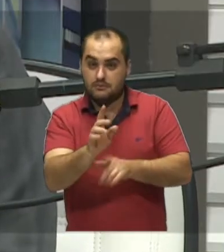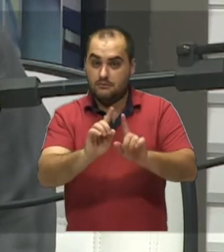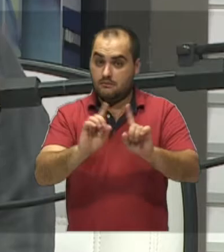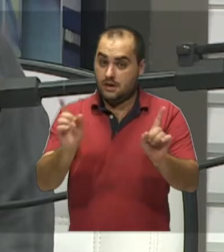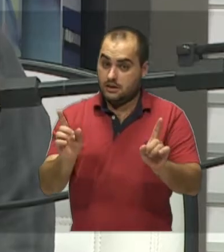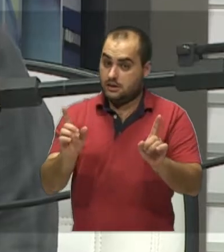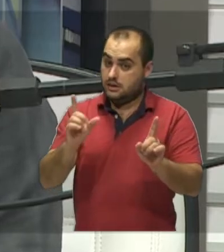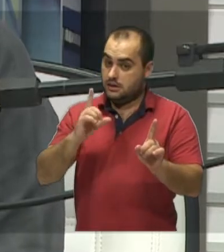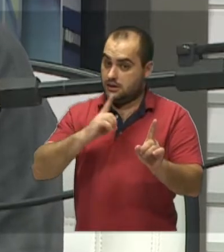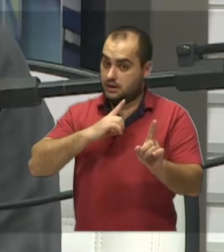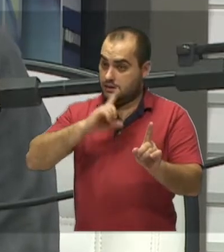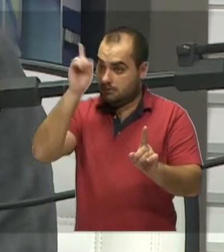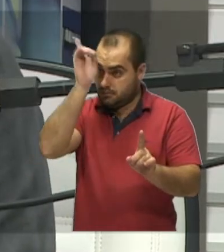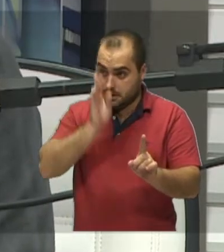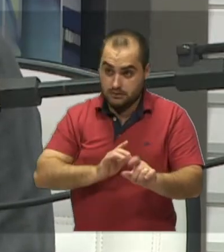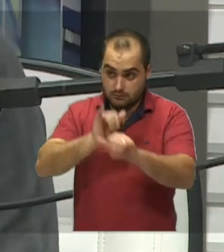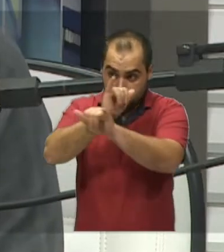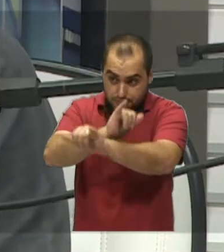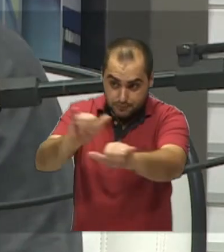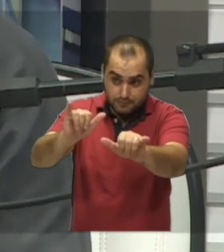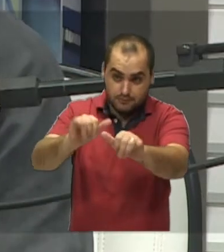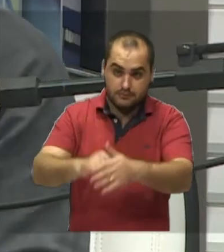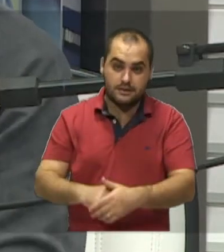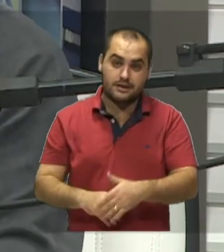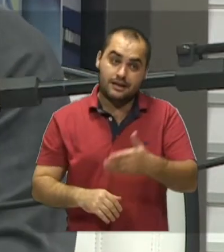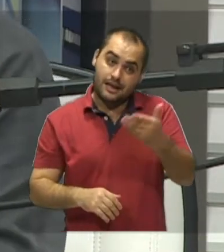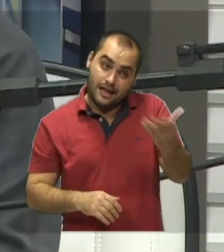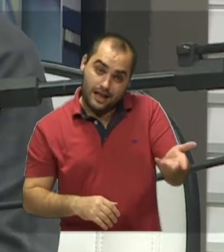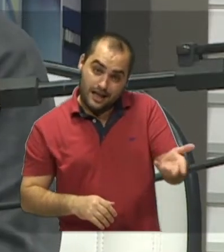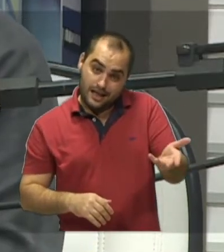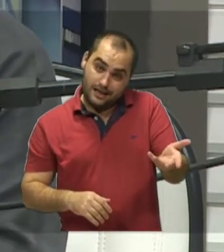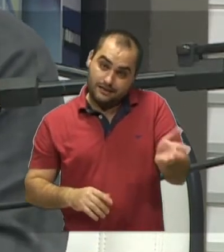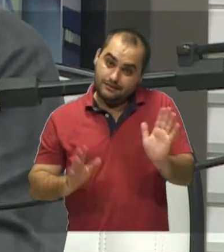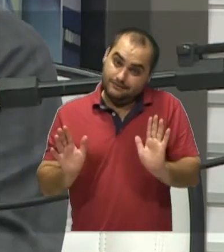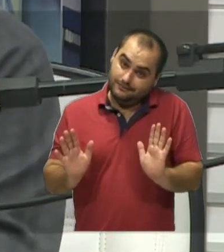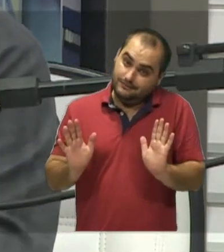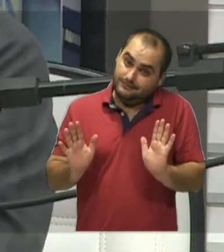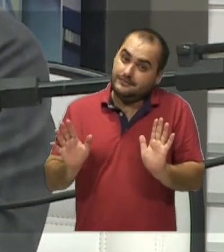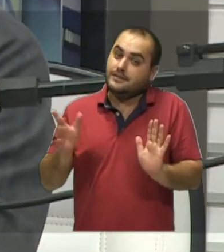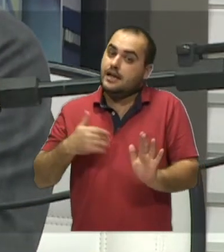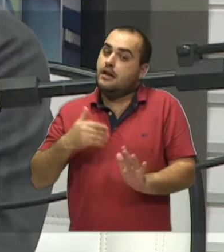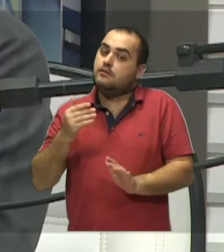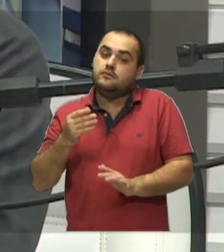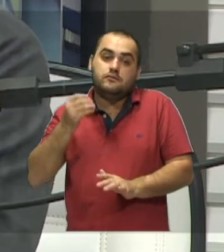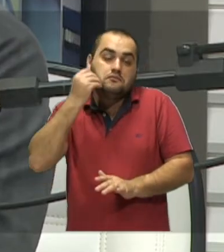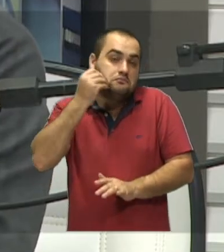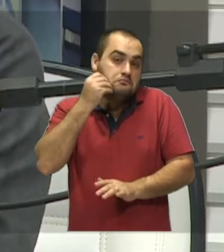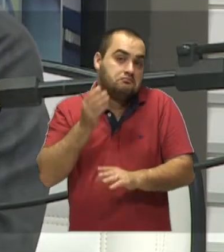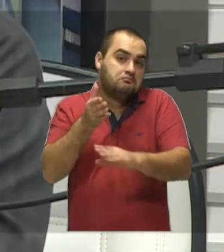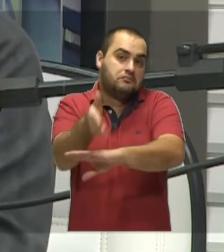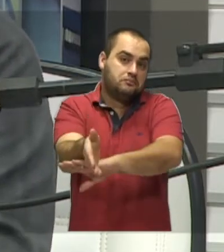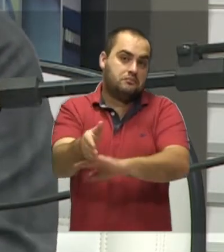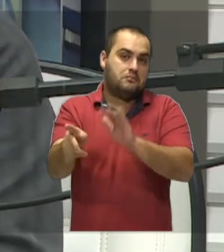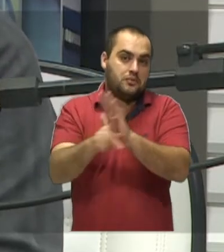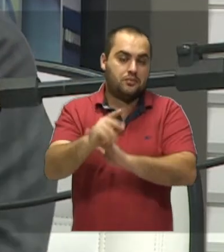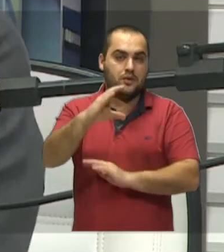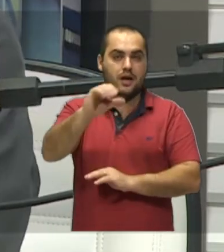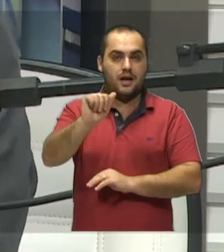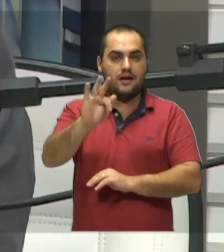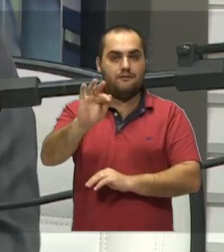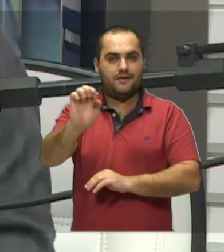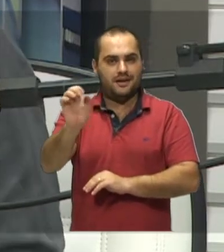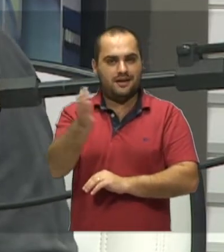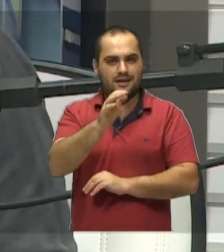uma repercussão nacional. Eu vou de aventureira, né? E foi um projeto que o Café Maestro, que é a produtora que